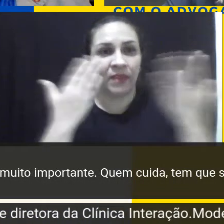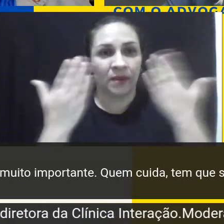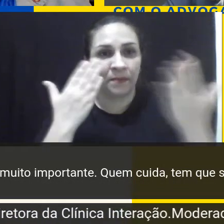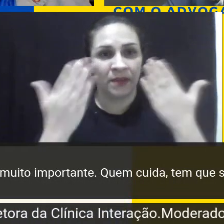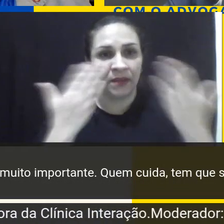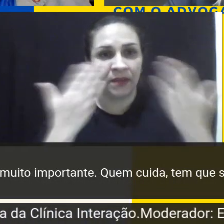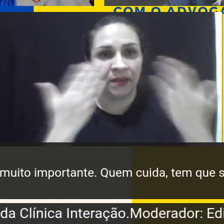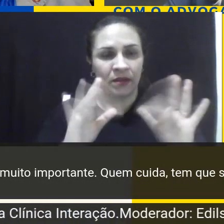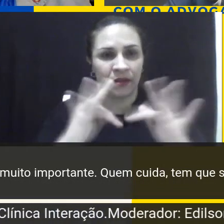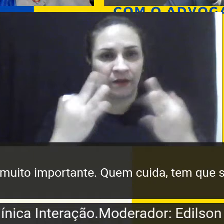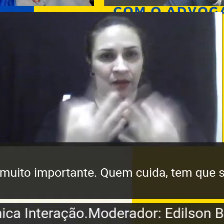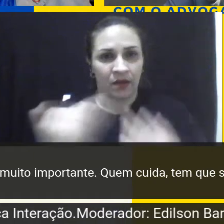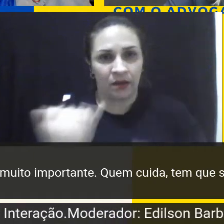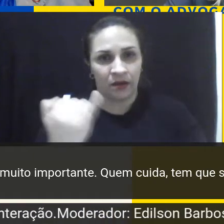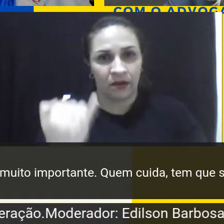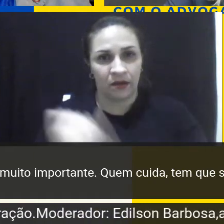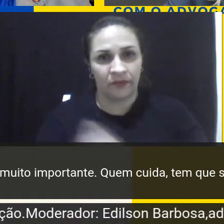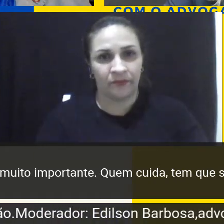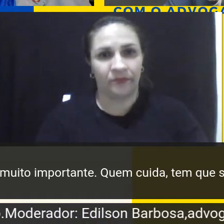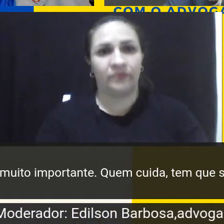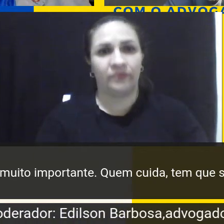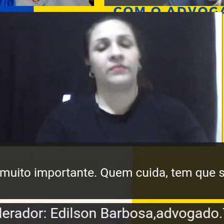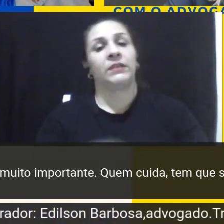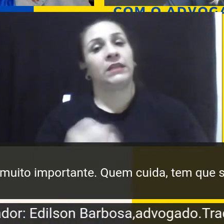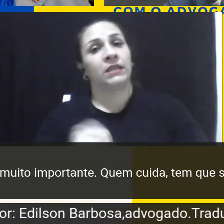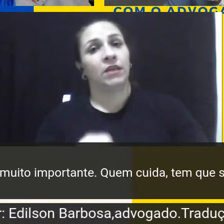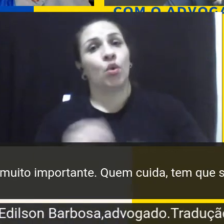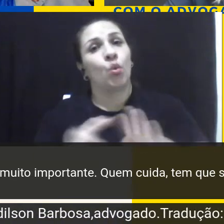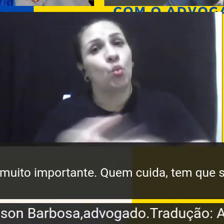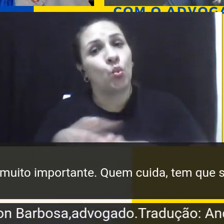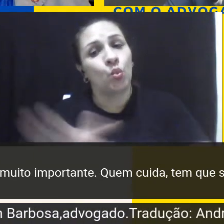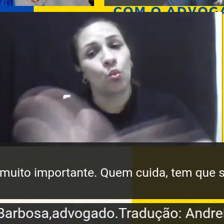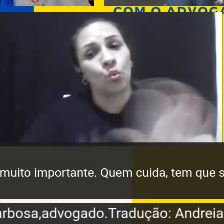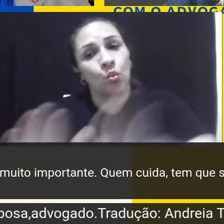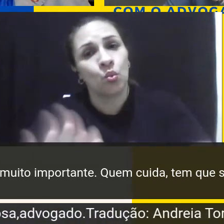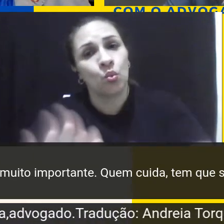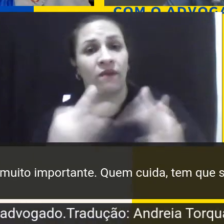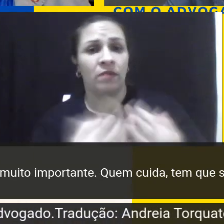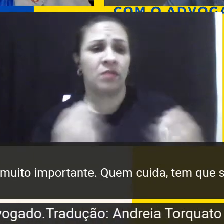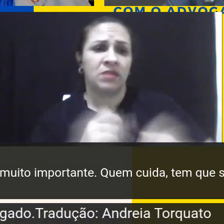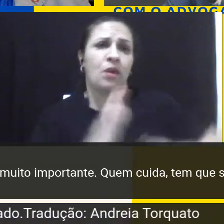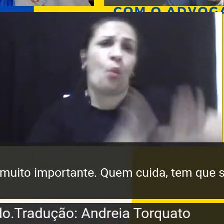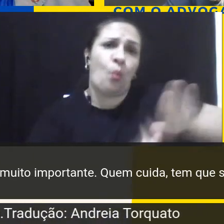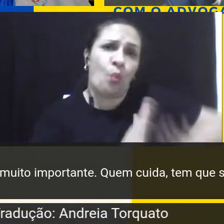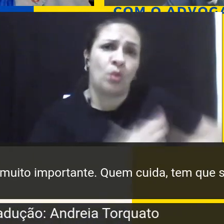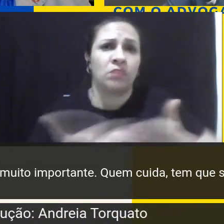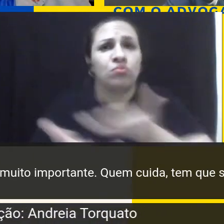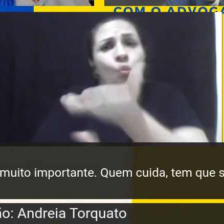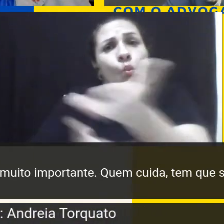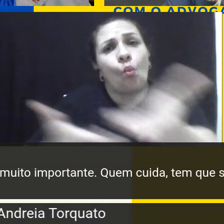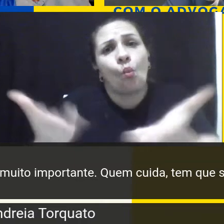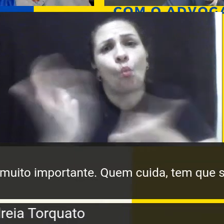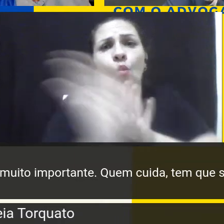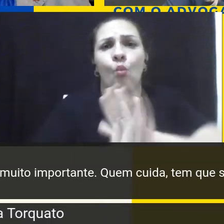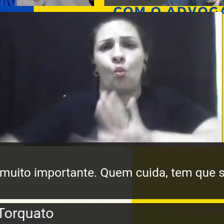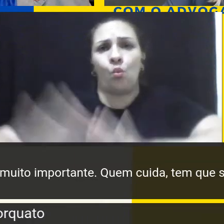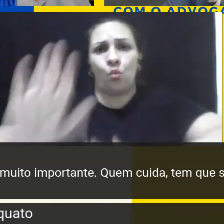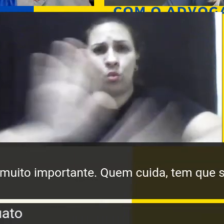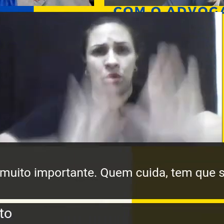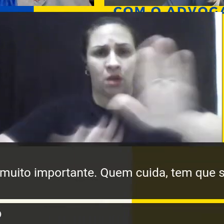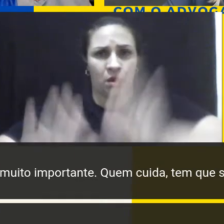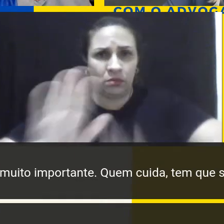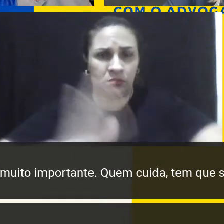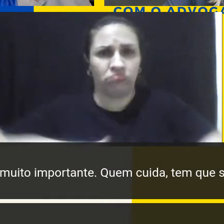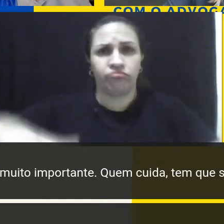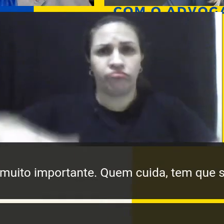muito importante. Quem cuida tem que se cuidar também. Importante, né, Lívia? É o que você falou. Muito importante, muito